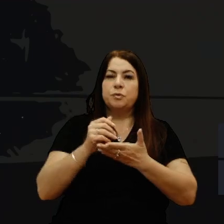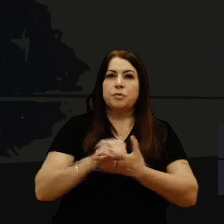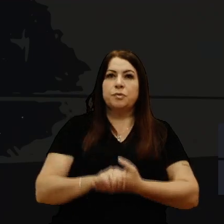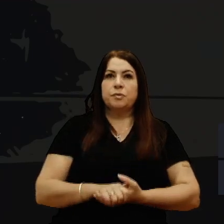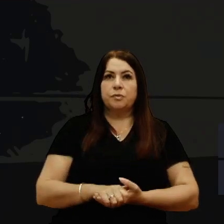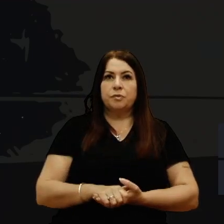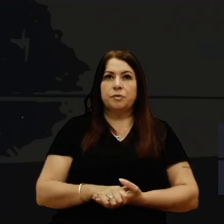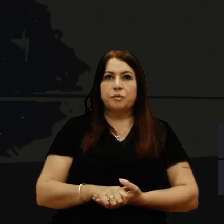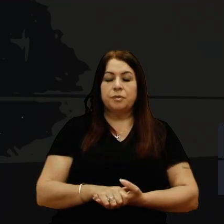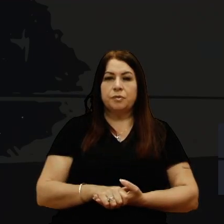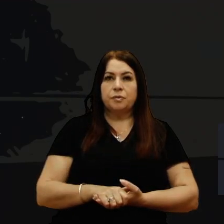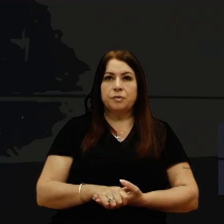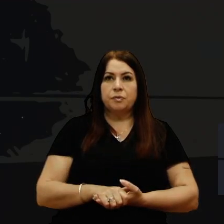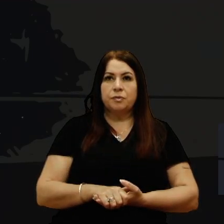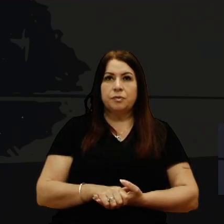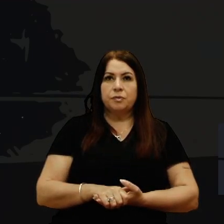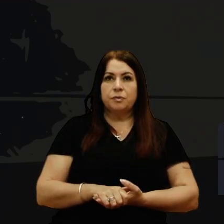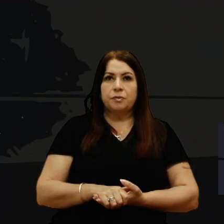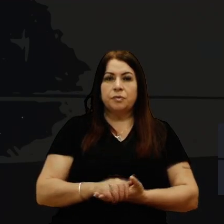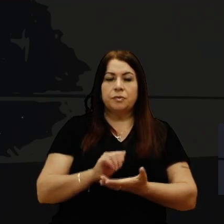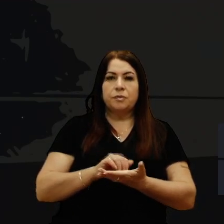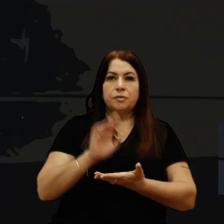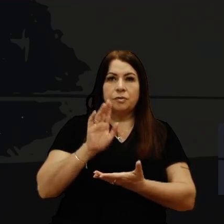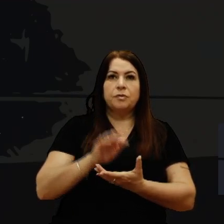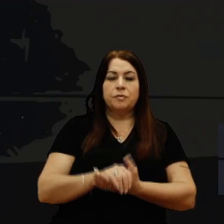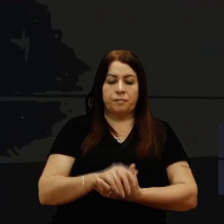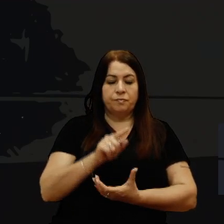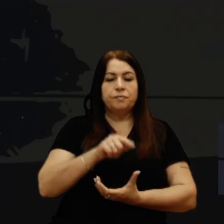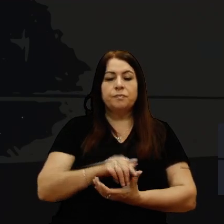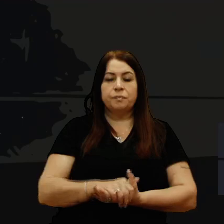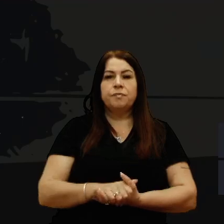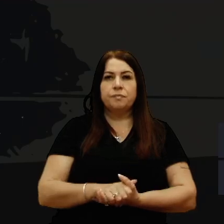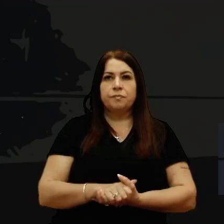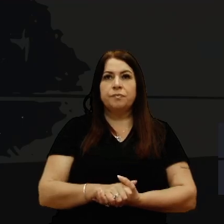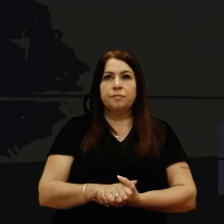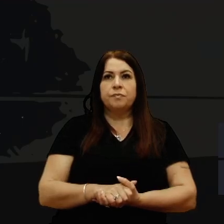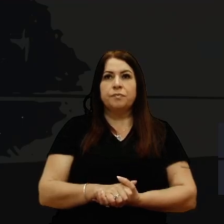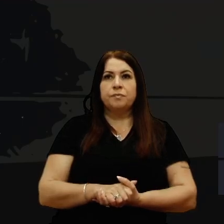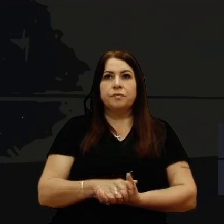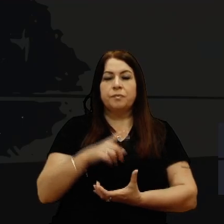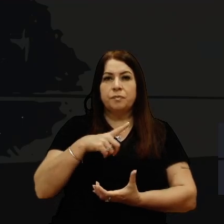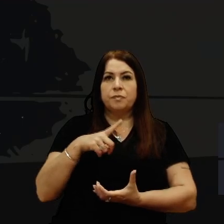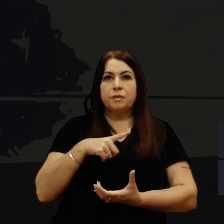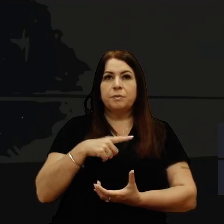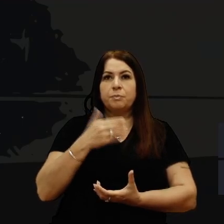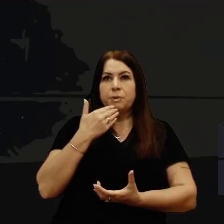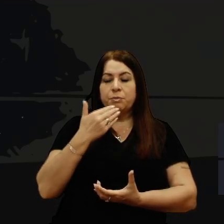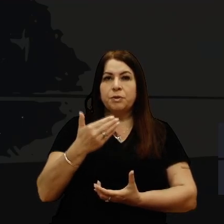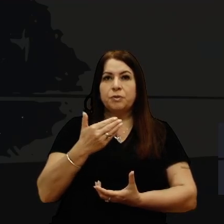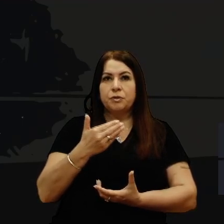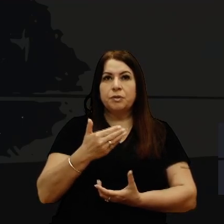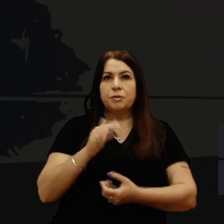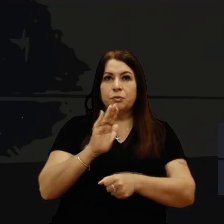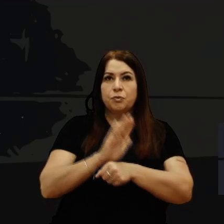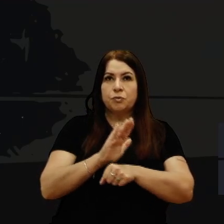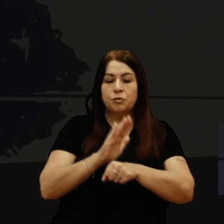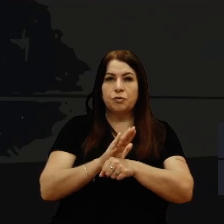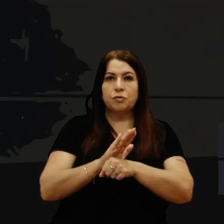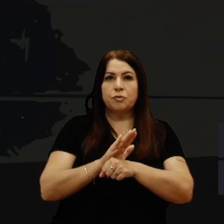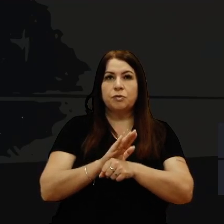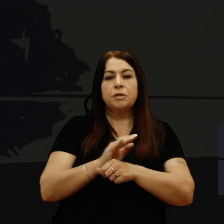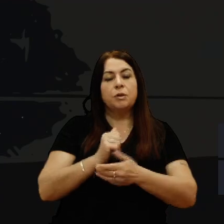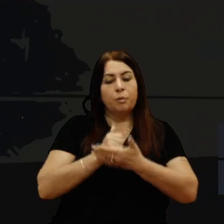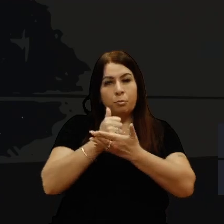Pedro. Sim, momento oportuno lhe passo, vereador. Tivemos ali reivindicando, buscando auxílio, força,